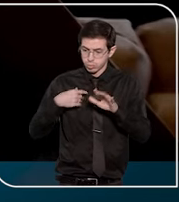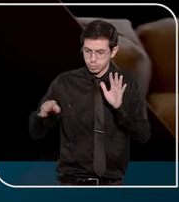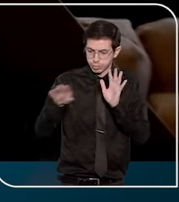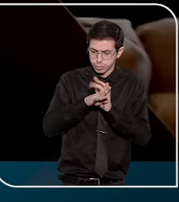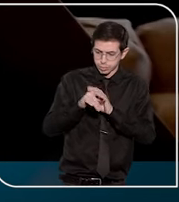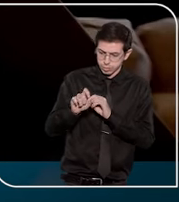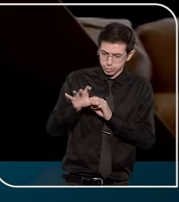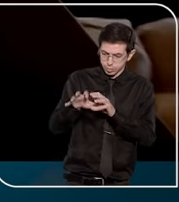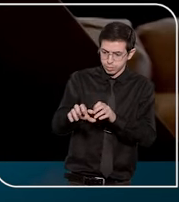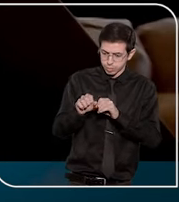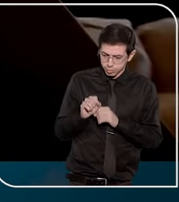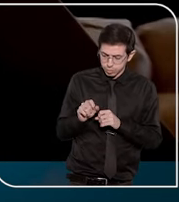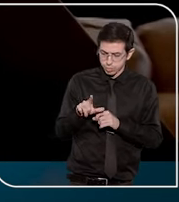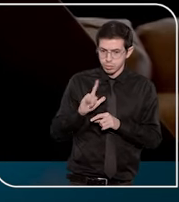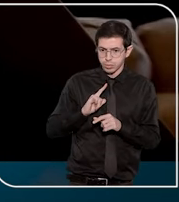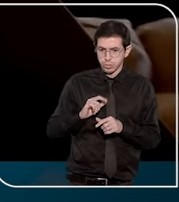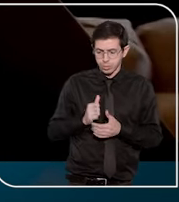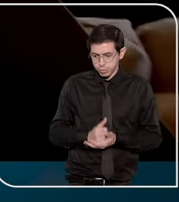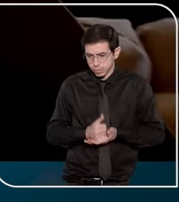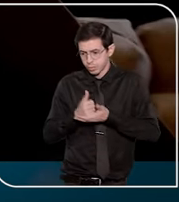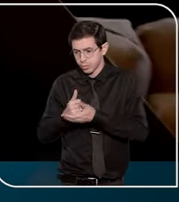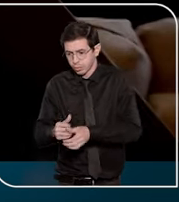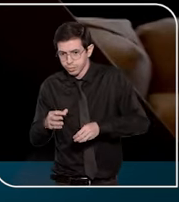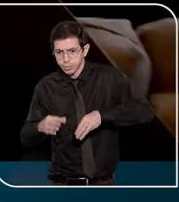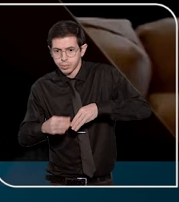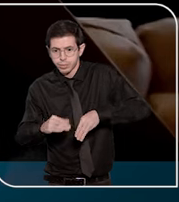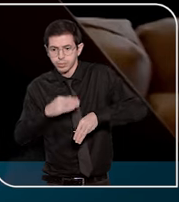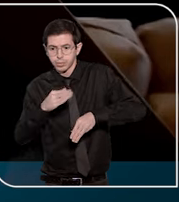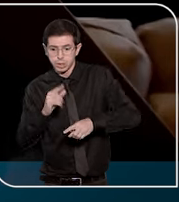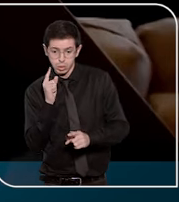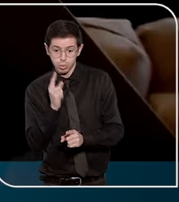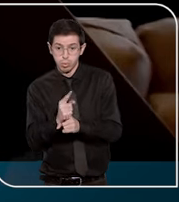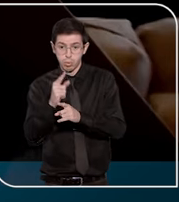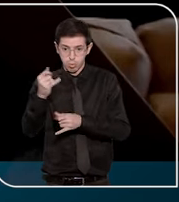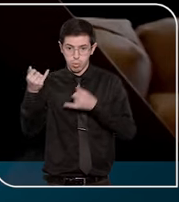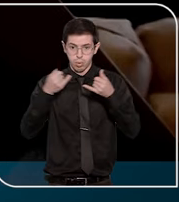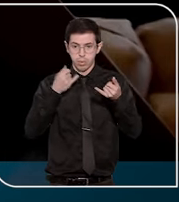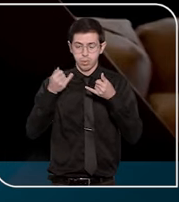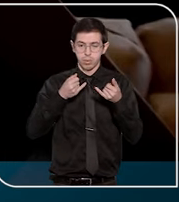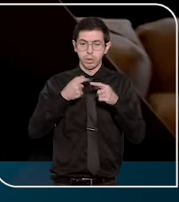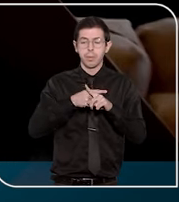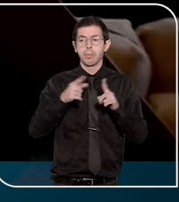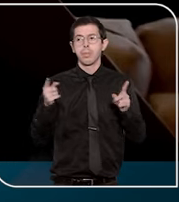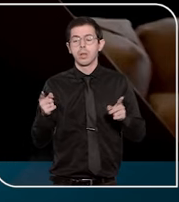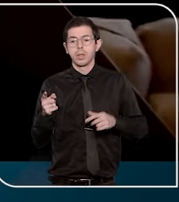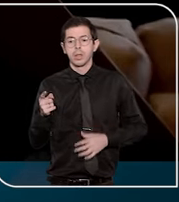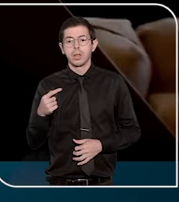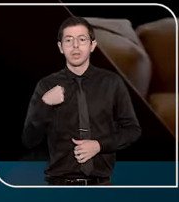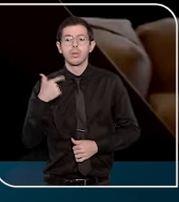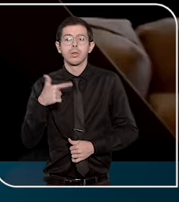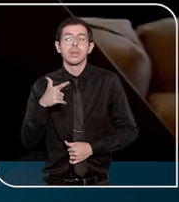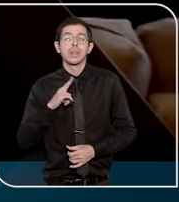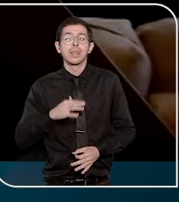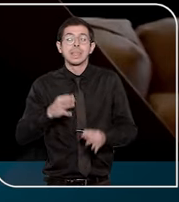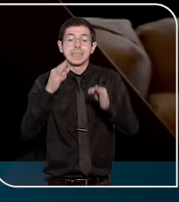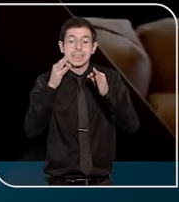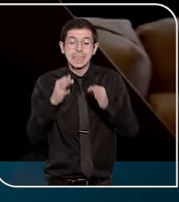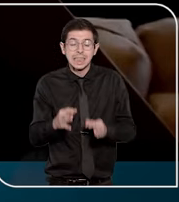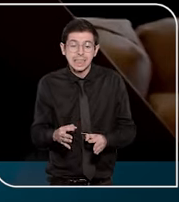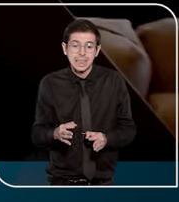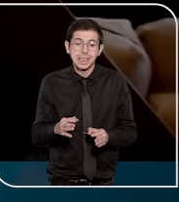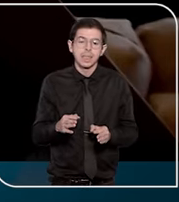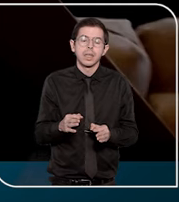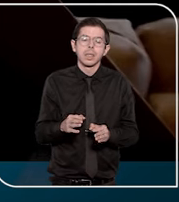para apoiar o ministro Og Fernandes e descobrimos, né, esses dados, mas nós não temos uma precisão,